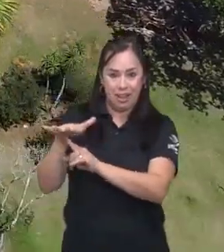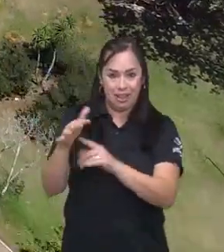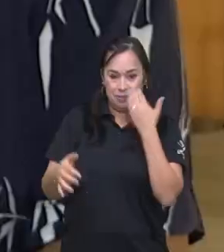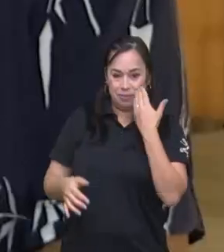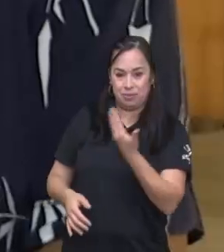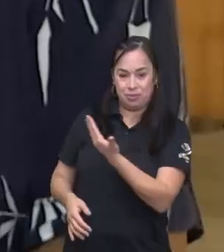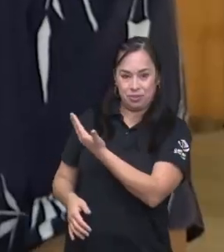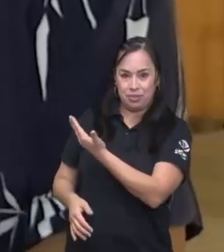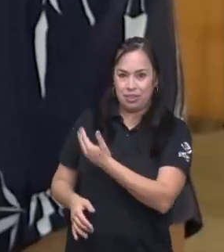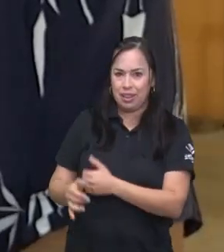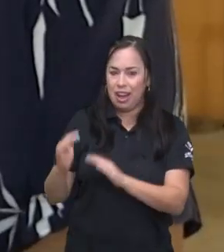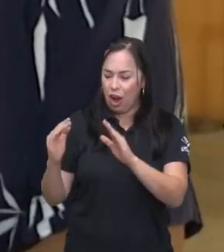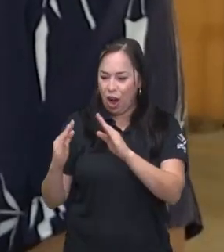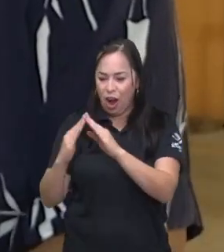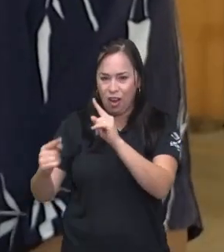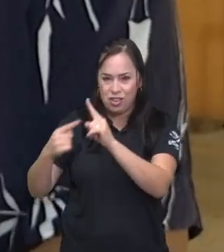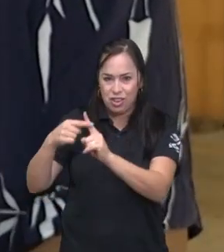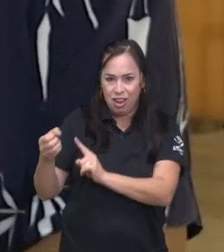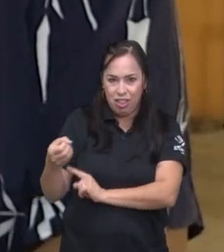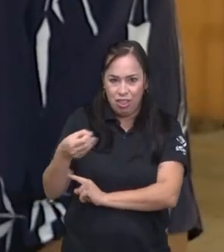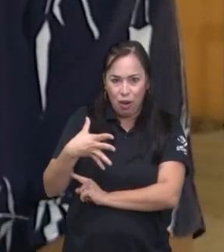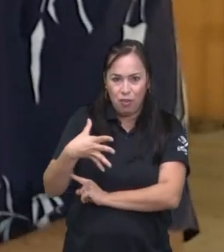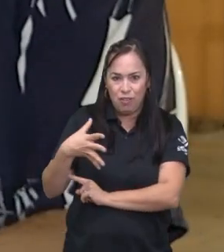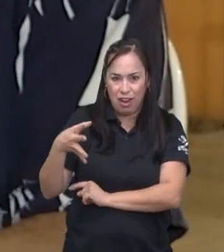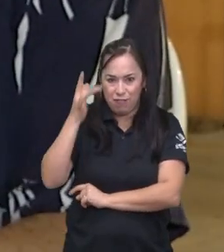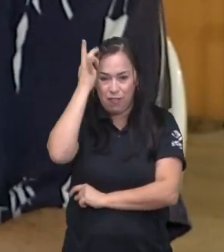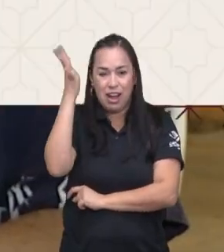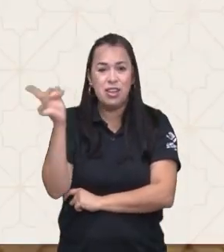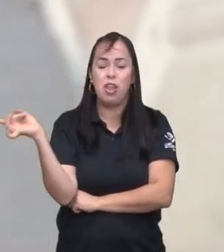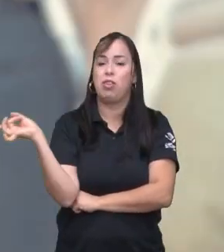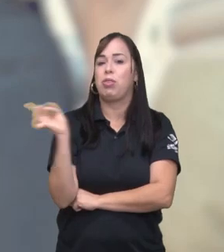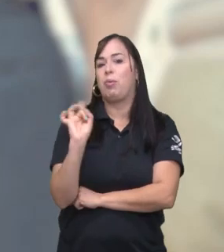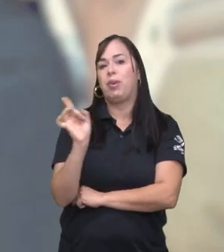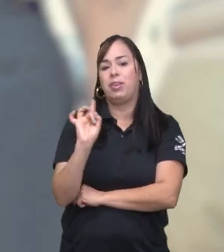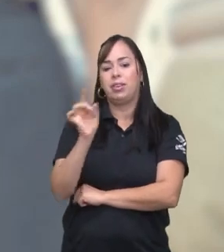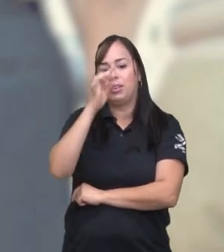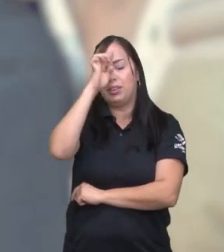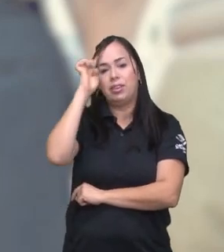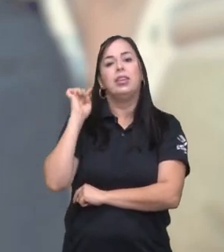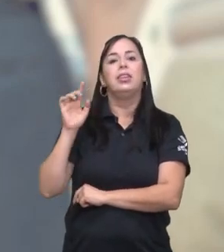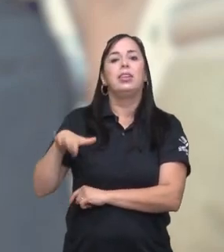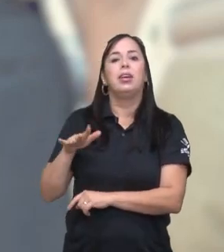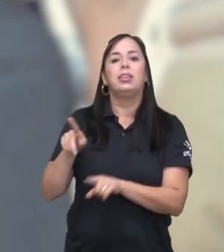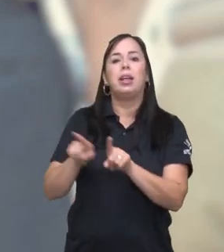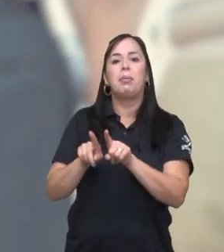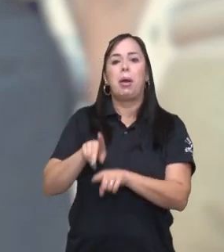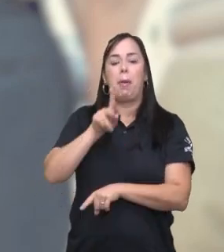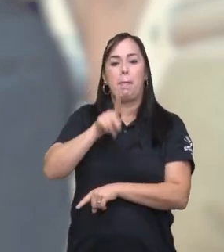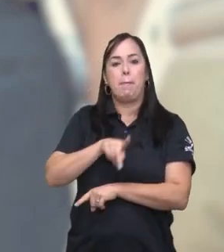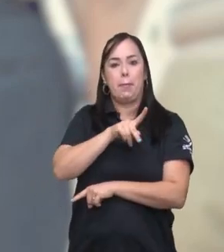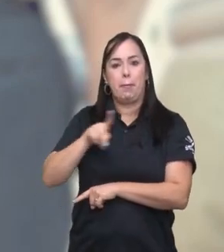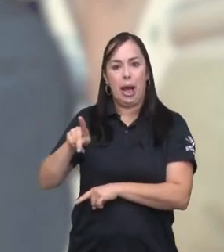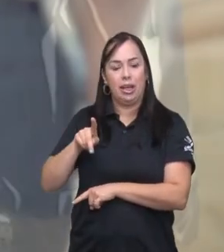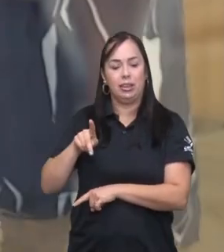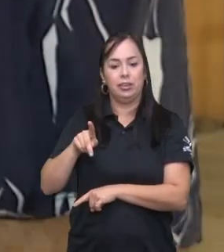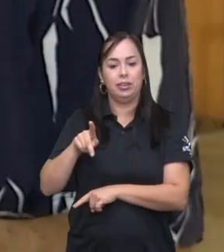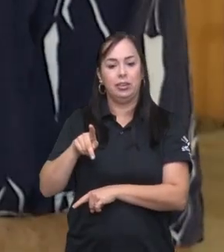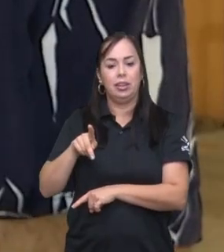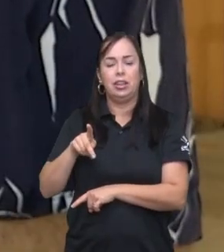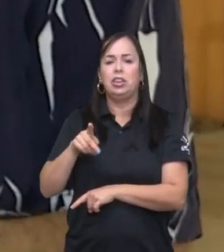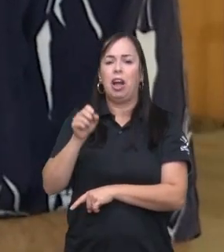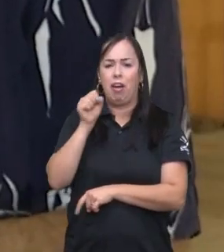fácil construir a igreja? Não foi fácil. Na época, o Frei Dionísio, que era pároco em Eugênio de Melo, Imaculada Conceição, era